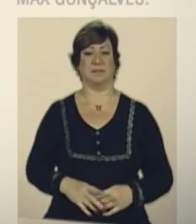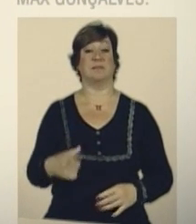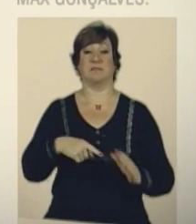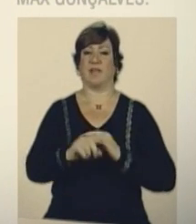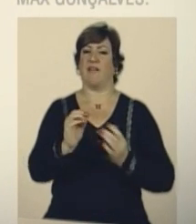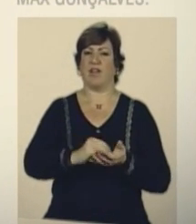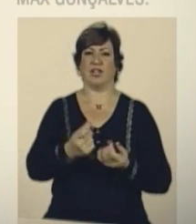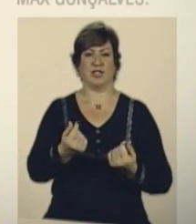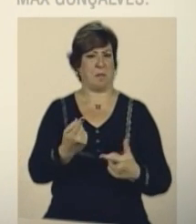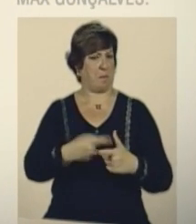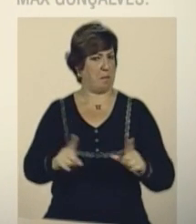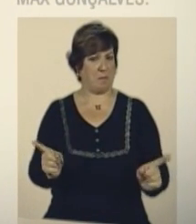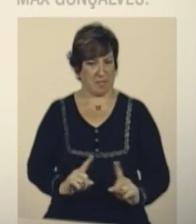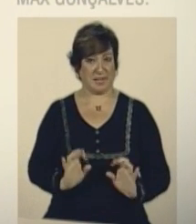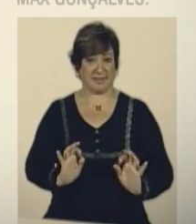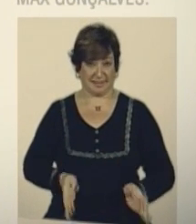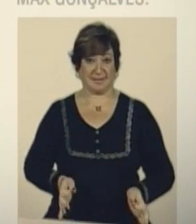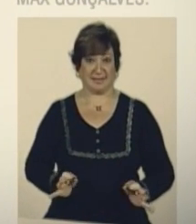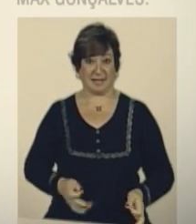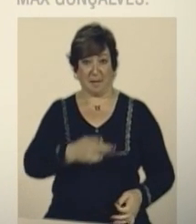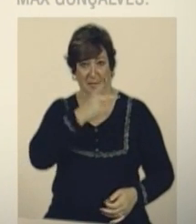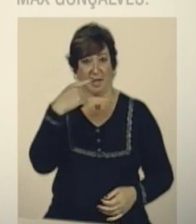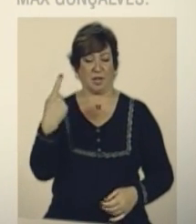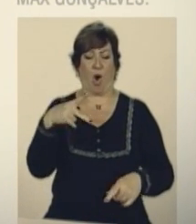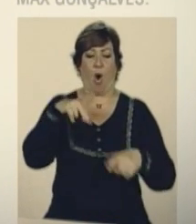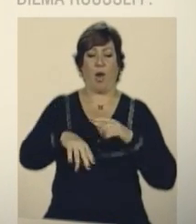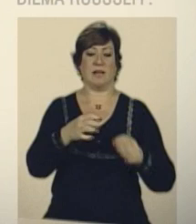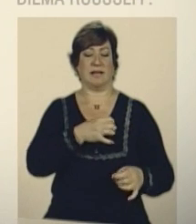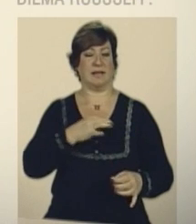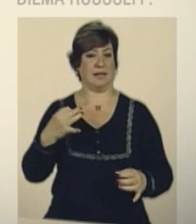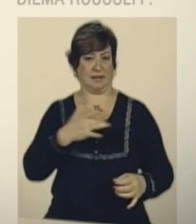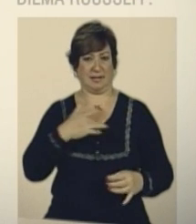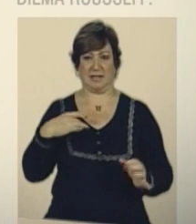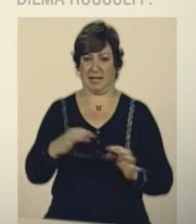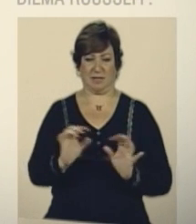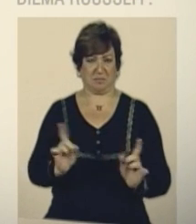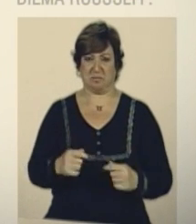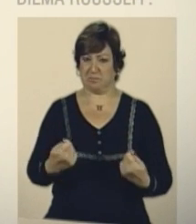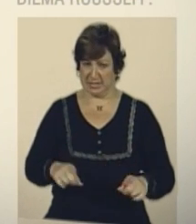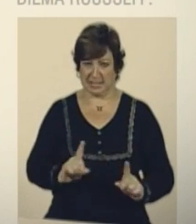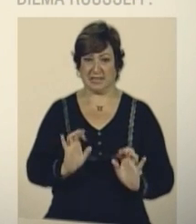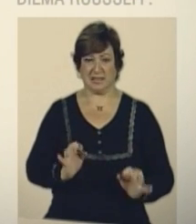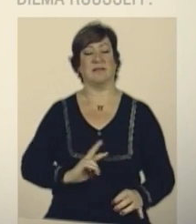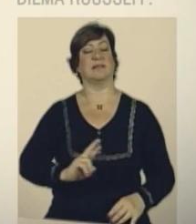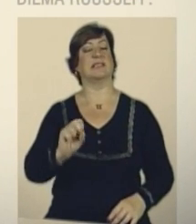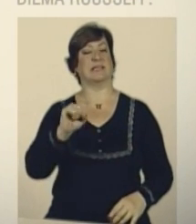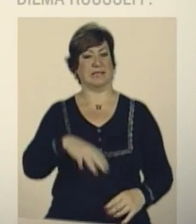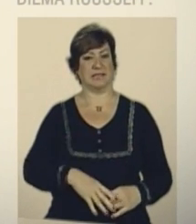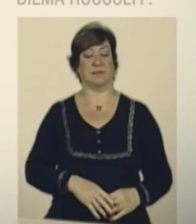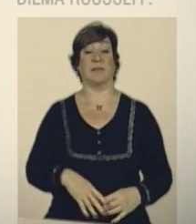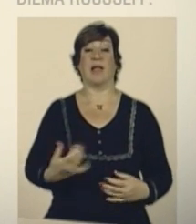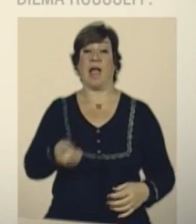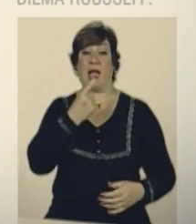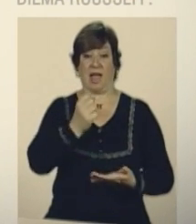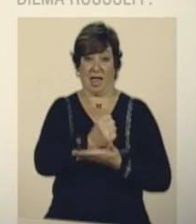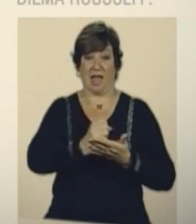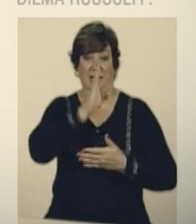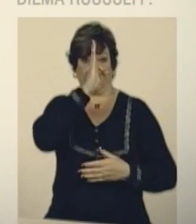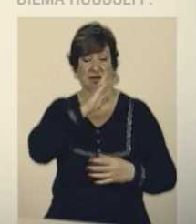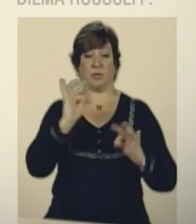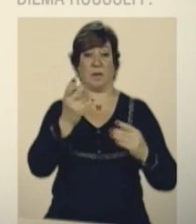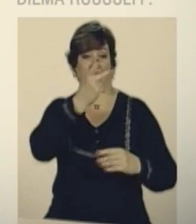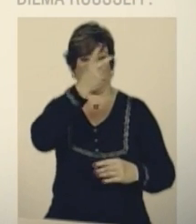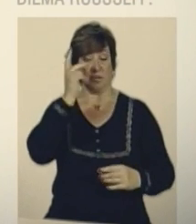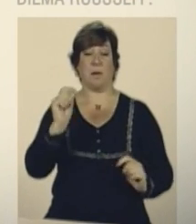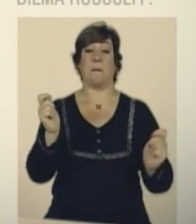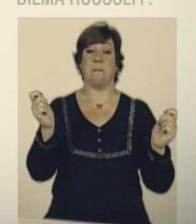falta de dinheiro não é mais motivo para a pessoa interromper o tratamento é isso mesmo Max como os medicamentos são gratuitos as